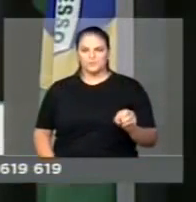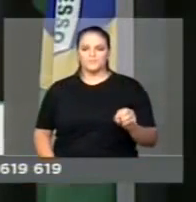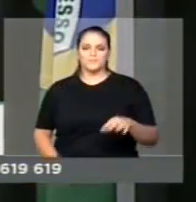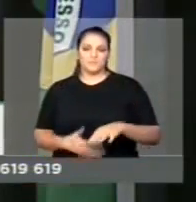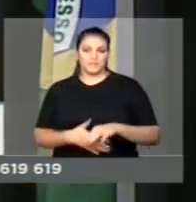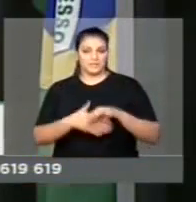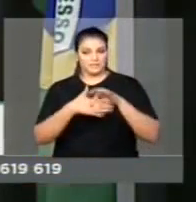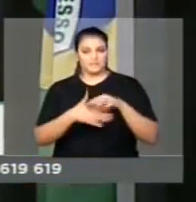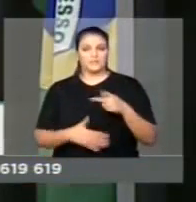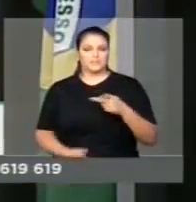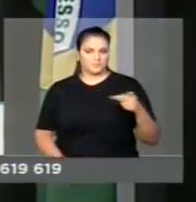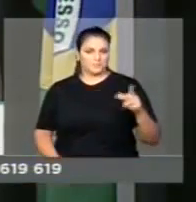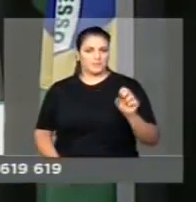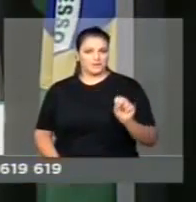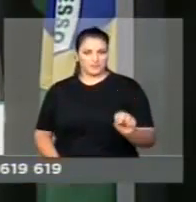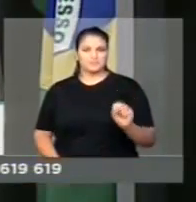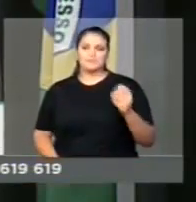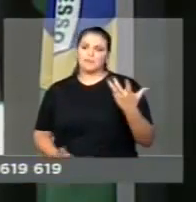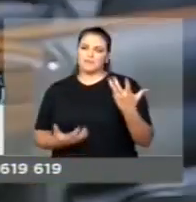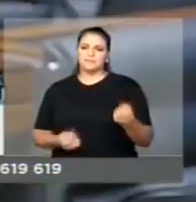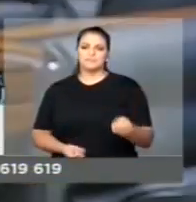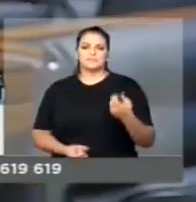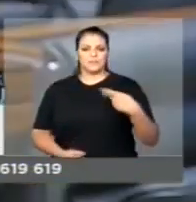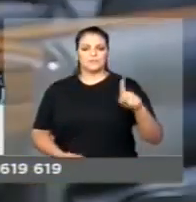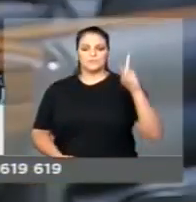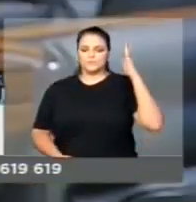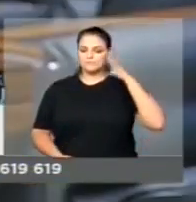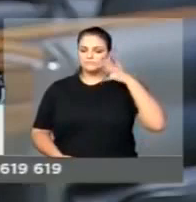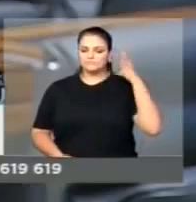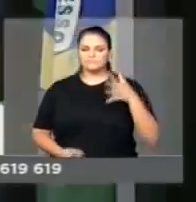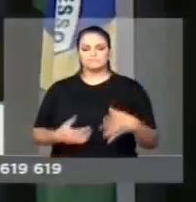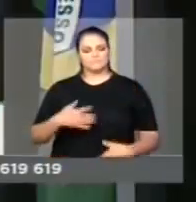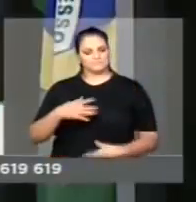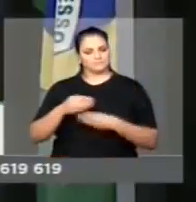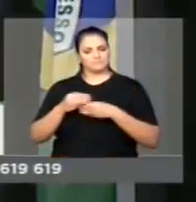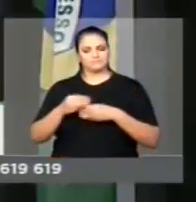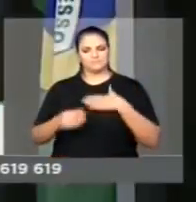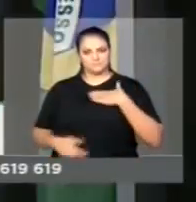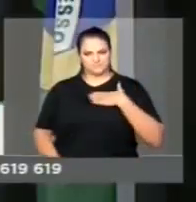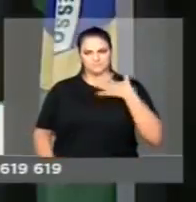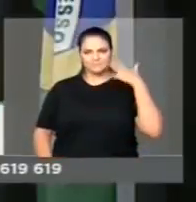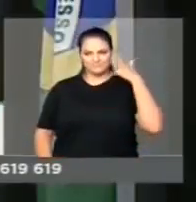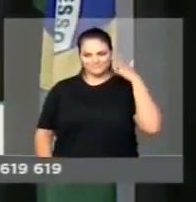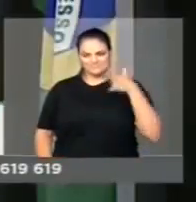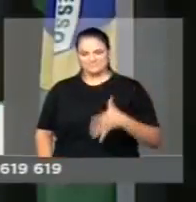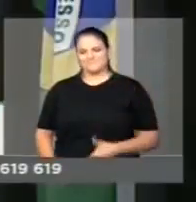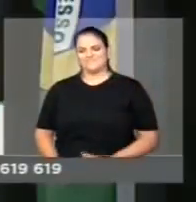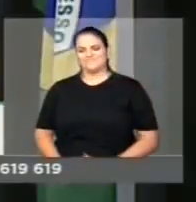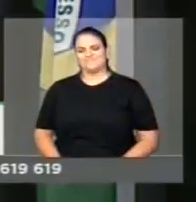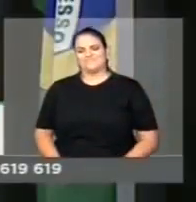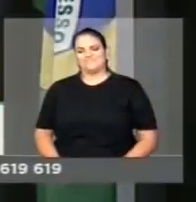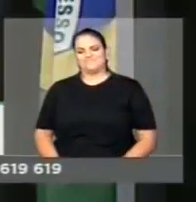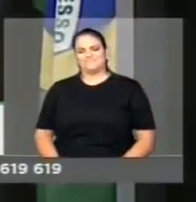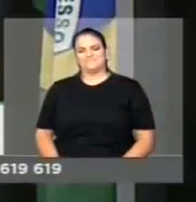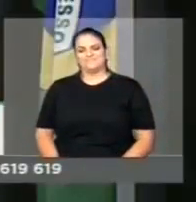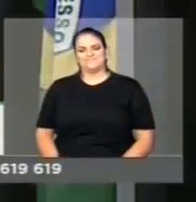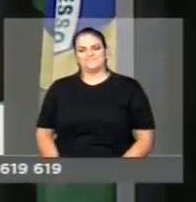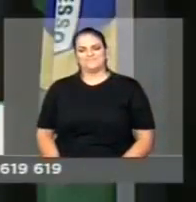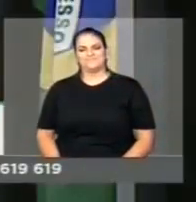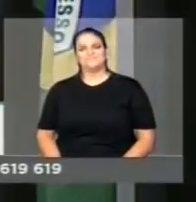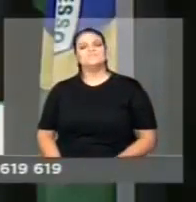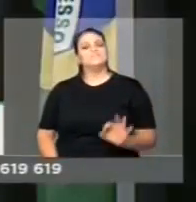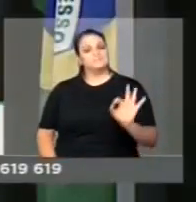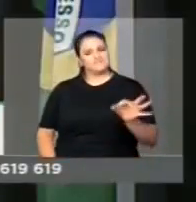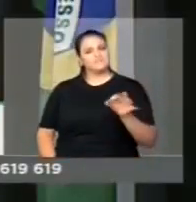meu pronunciamento, a seu à parte, e colocando exatamente essa questão fundamental. Primeiro, a